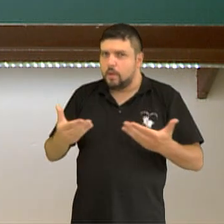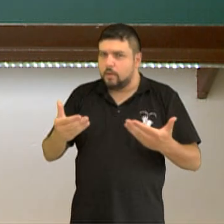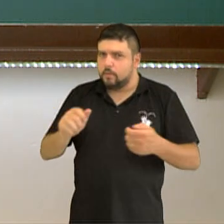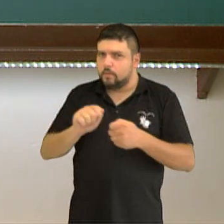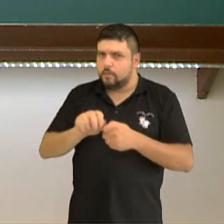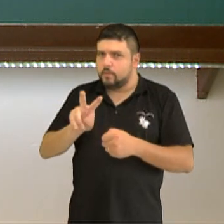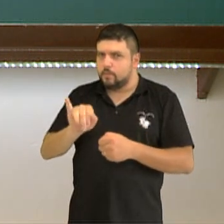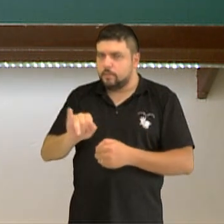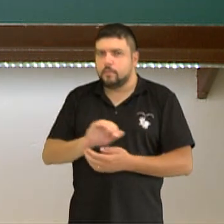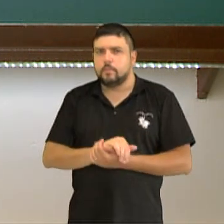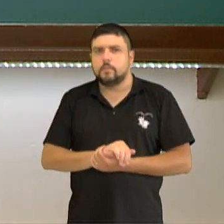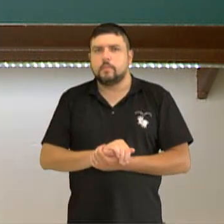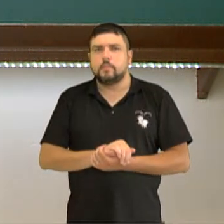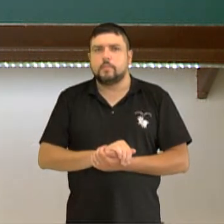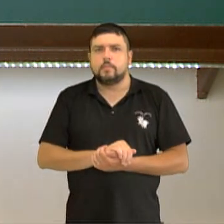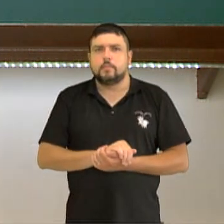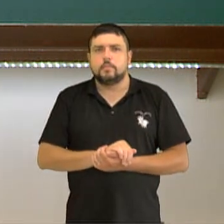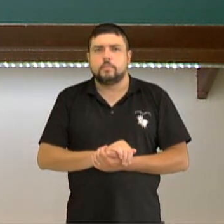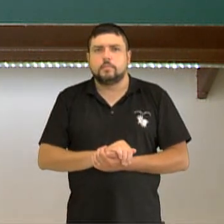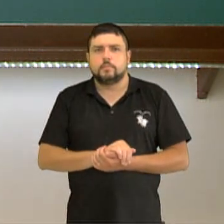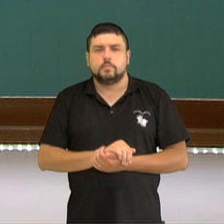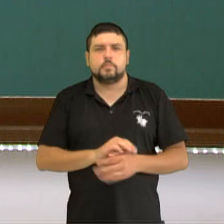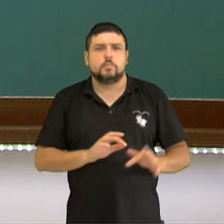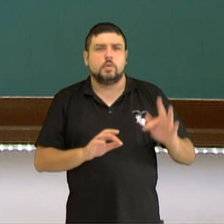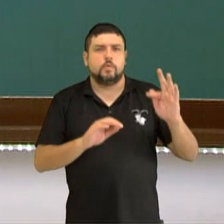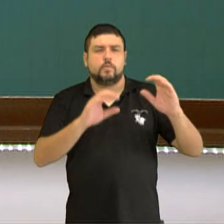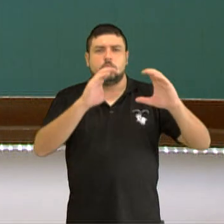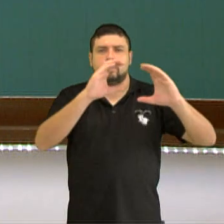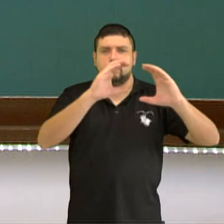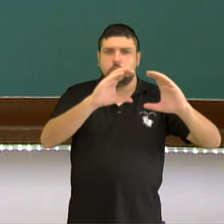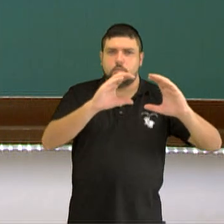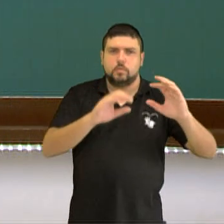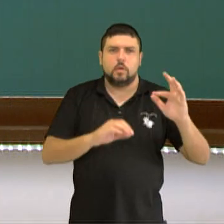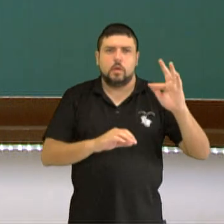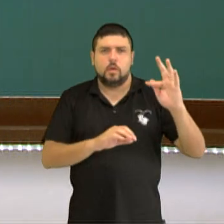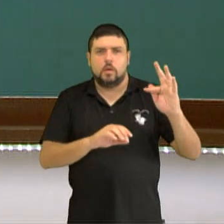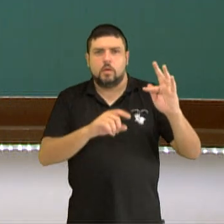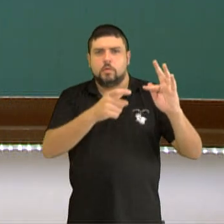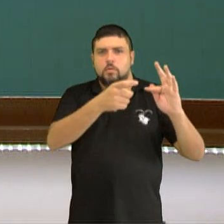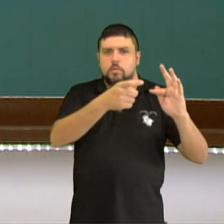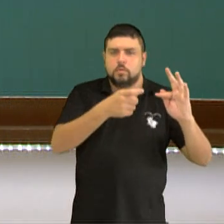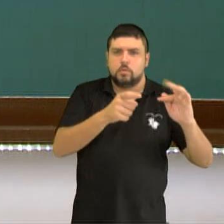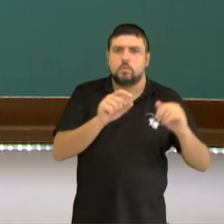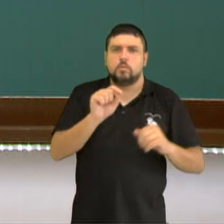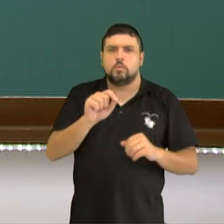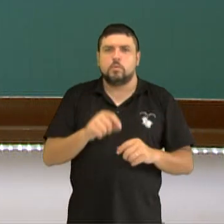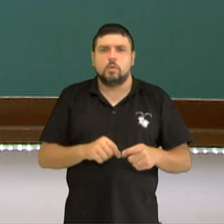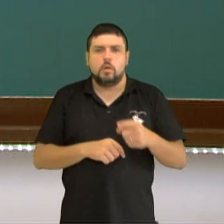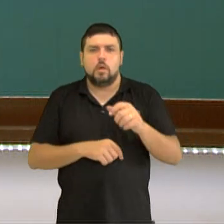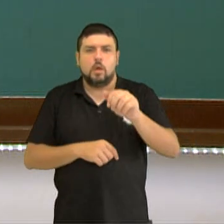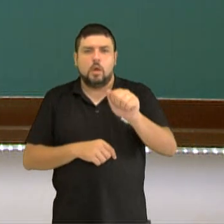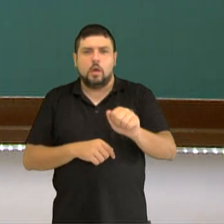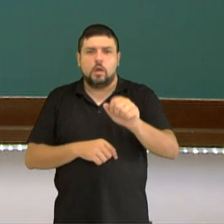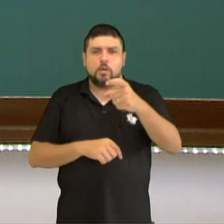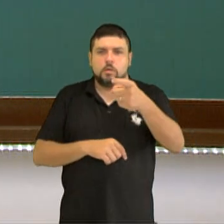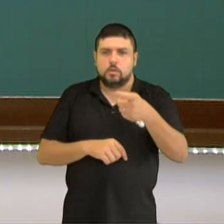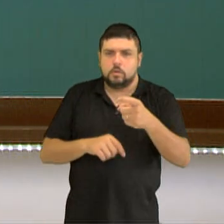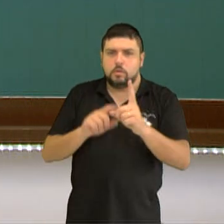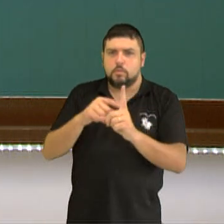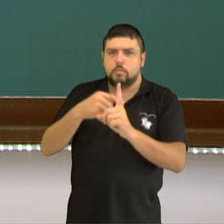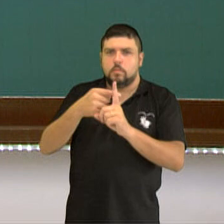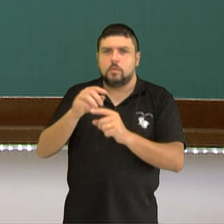tá bom? A função do tipo f de x igual a x mais b é